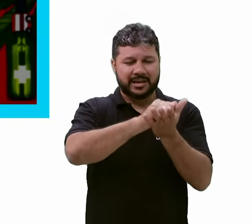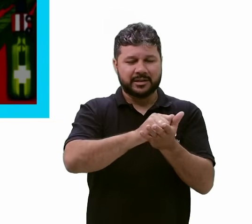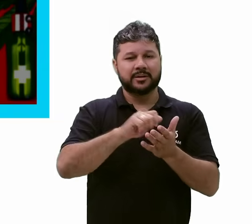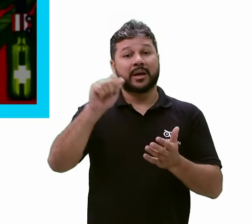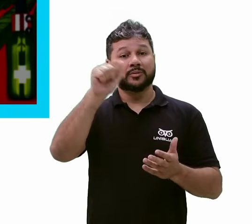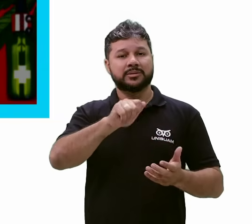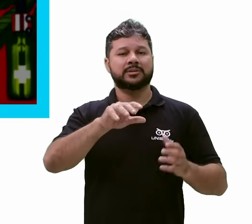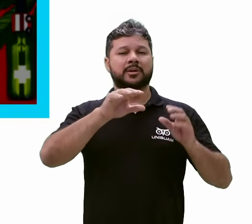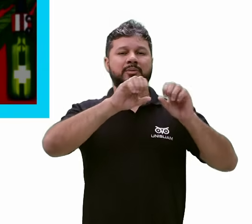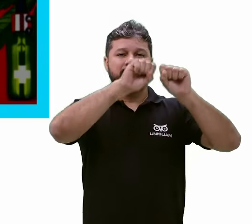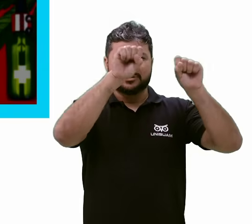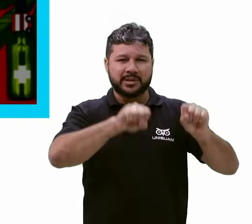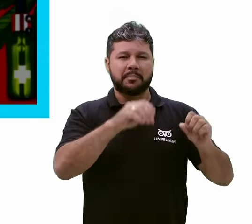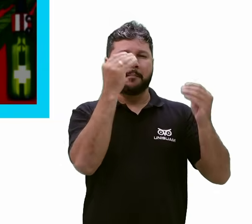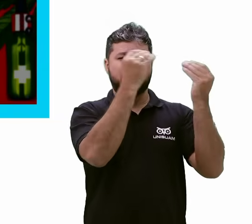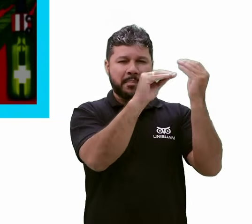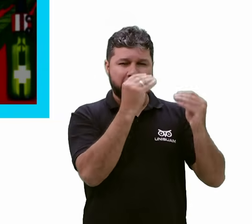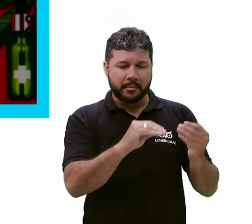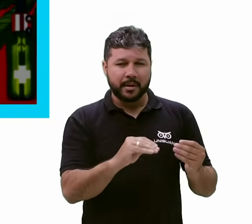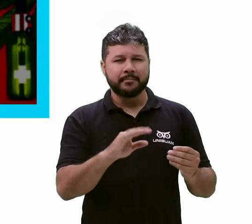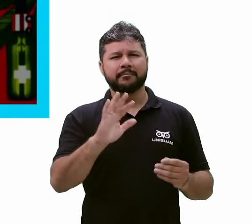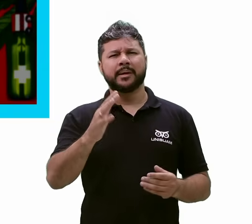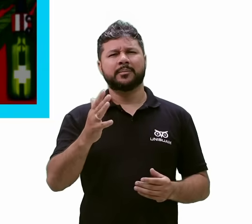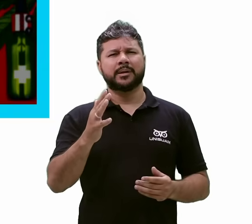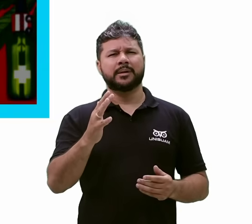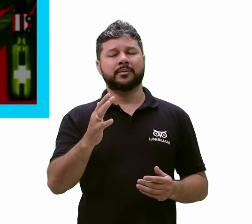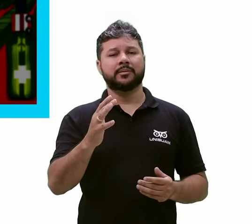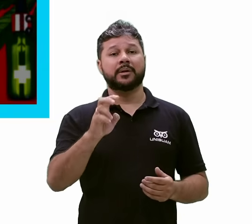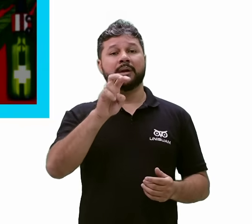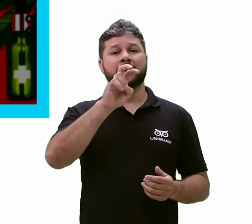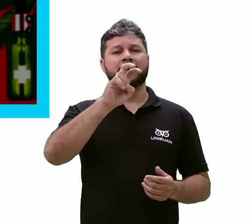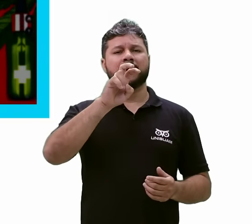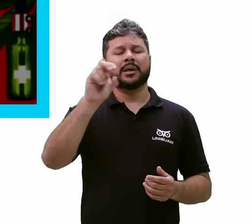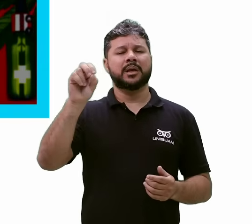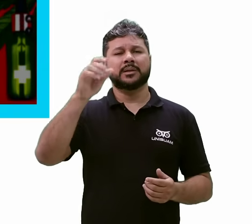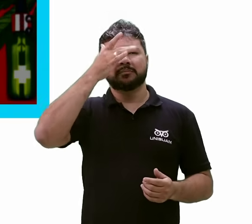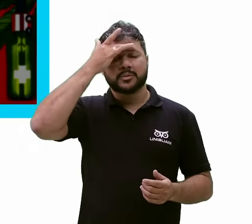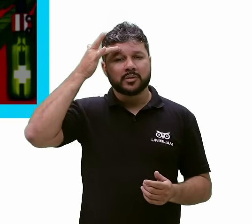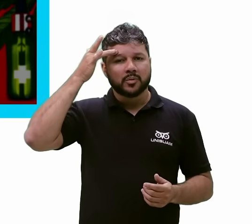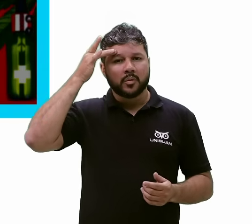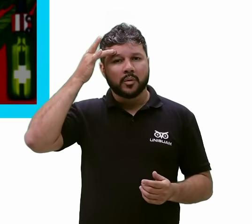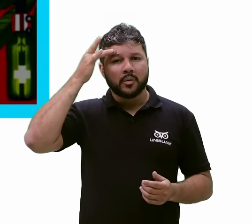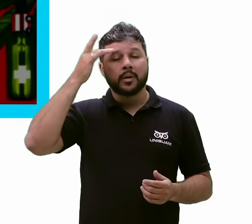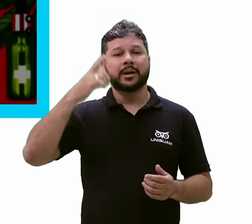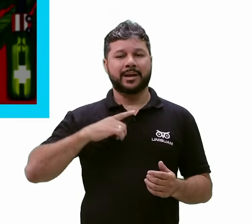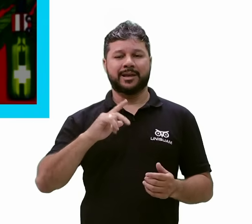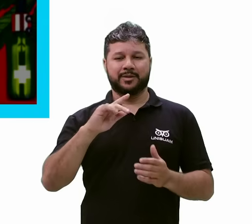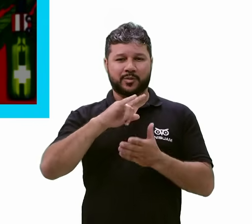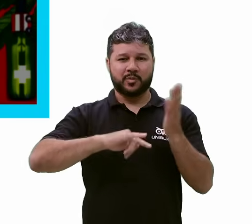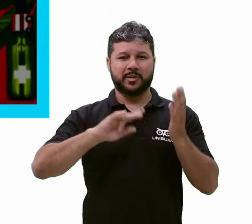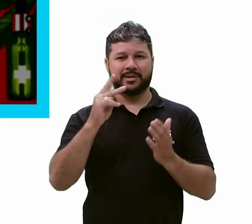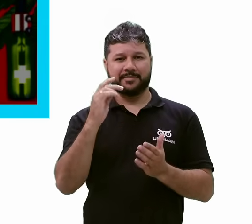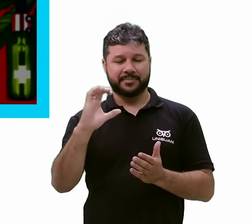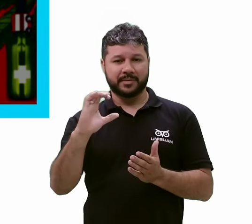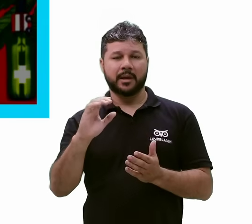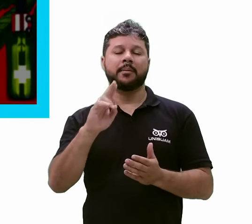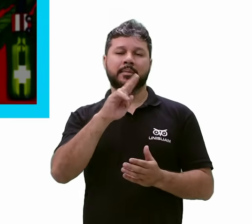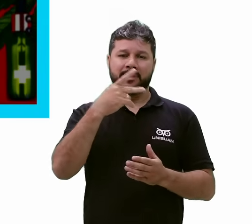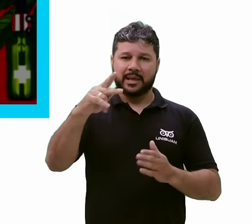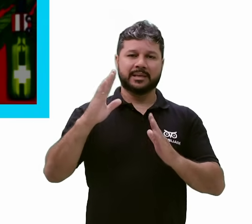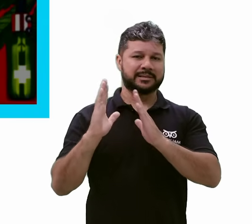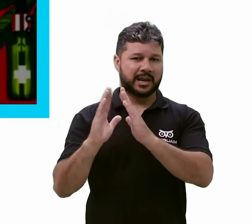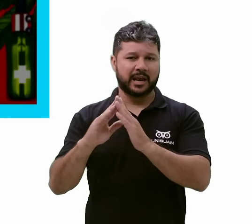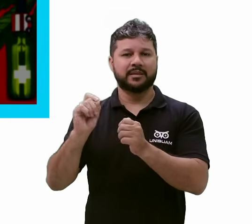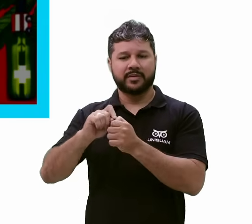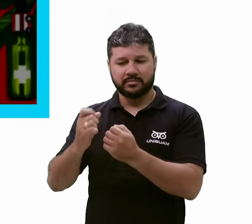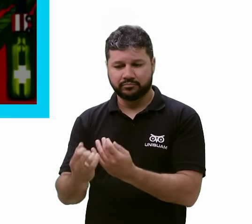tá? E a gente tem mais ou menos aí, ó, mais de 500 pessoas com habeas corpus para cultivar cannabis nas suas próprias